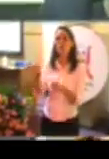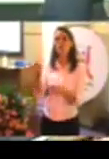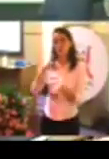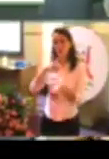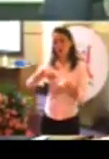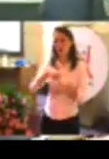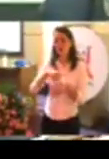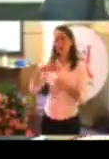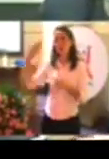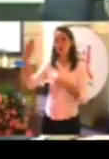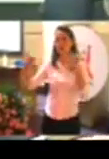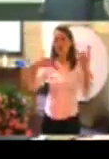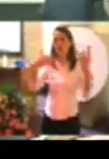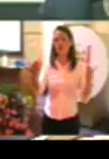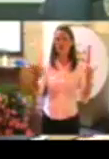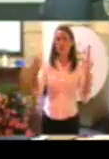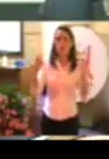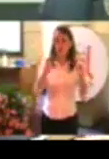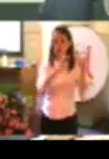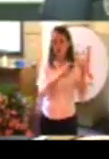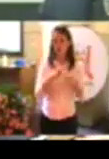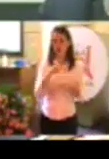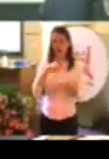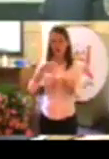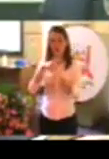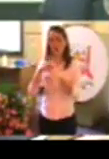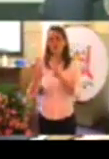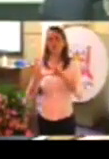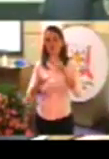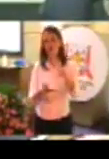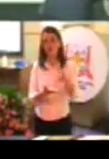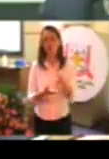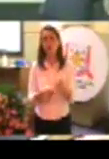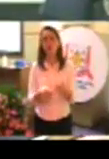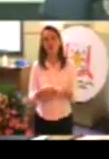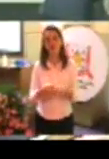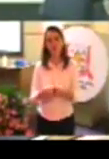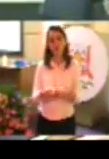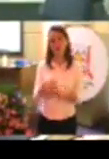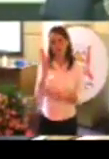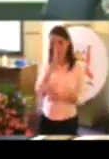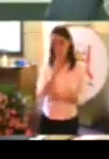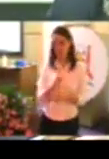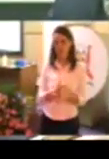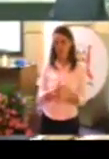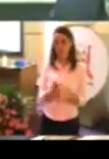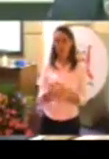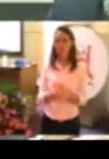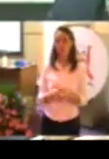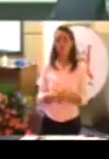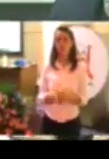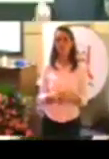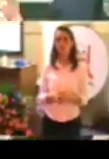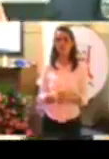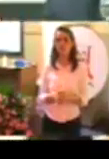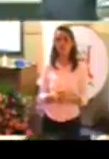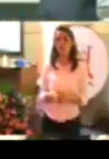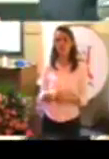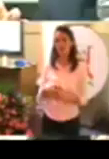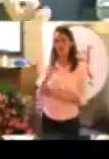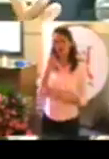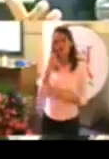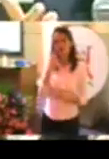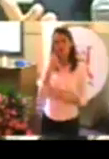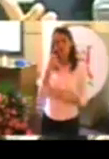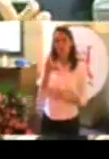bem o país nas embaixadas de todos os países do qual o Brasil faz parte na comunidade internacional. Então,